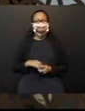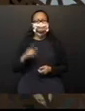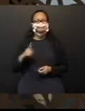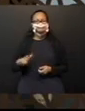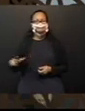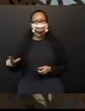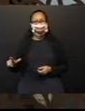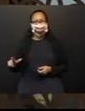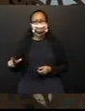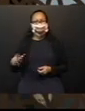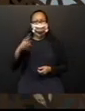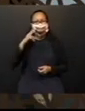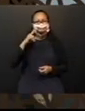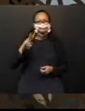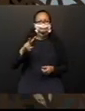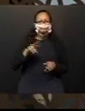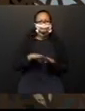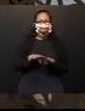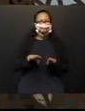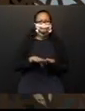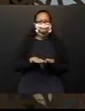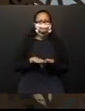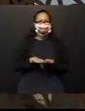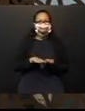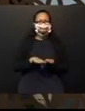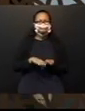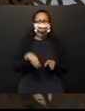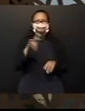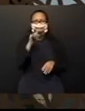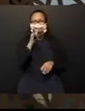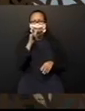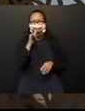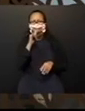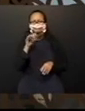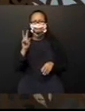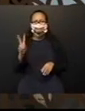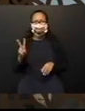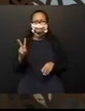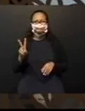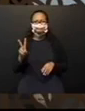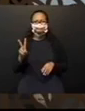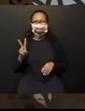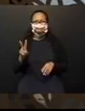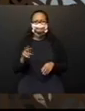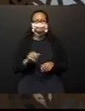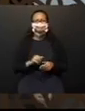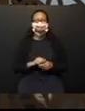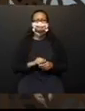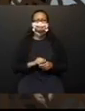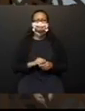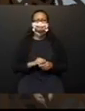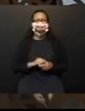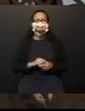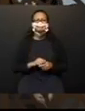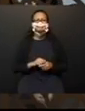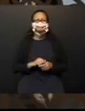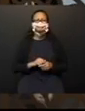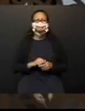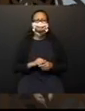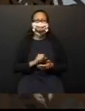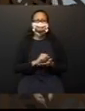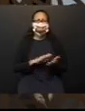Continuando, a gente vai ver também no exemplo 2, na segunda maneira de fazer,